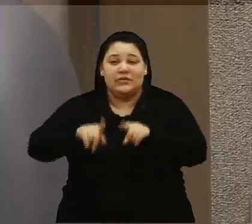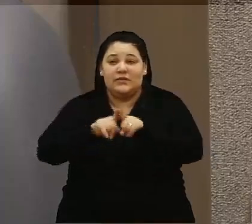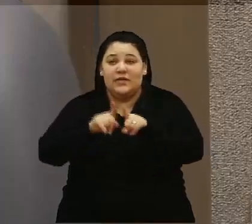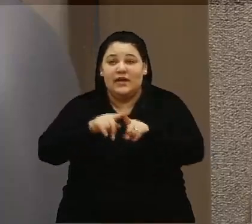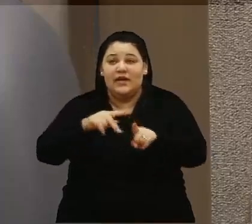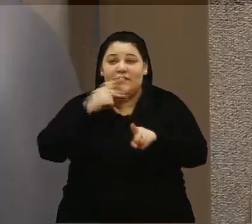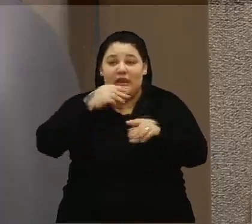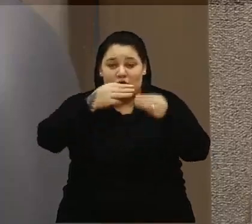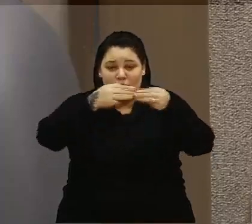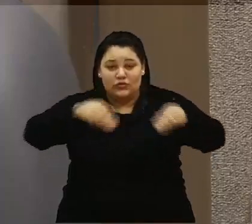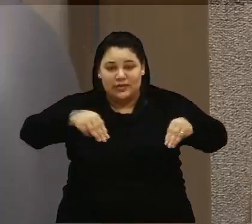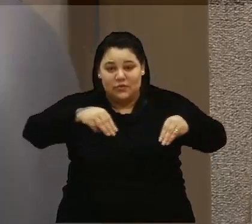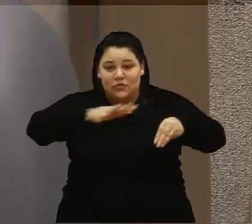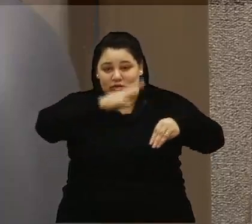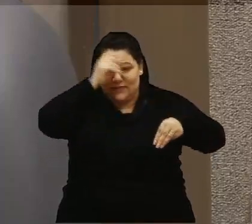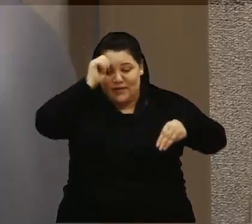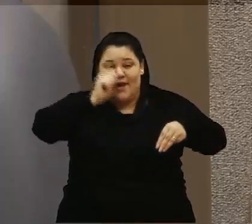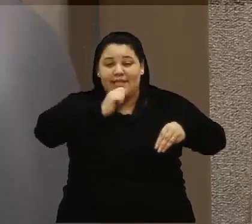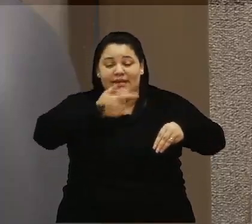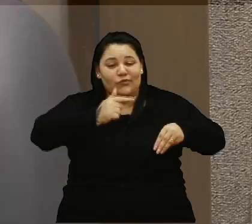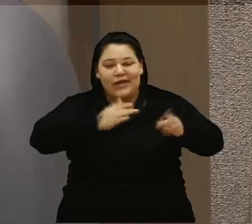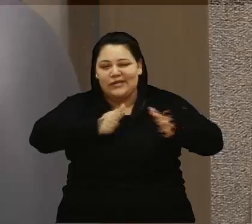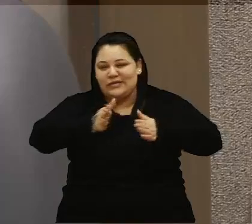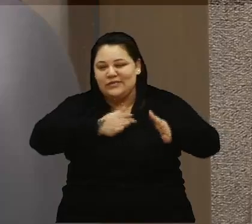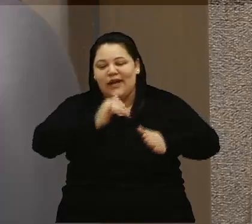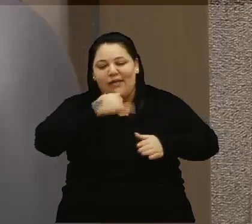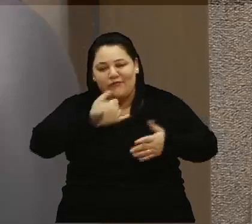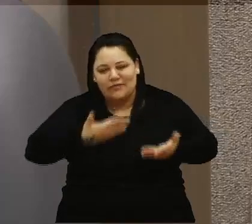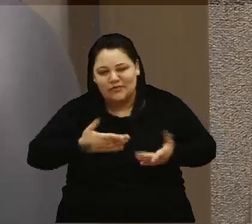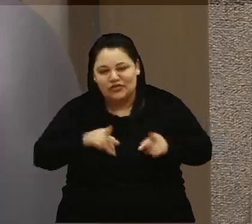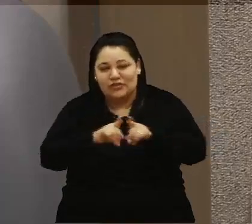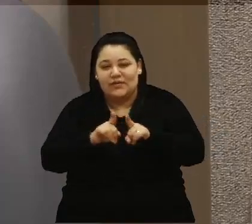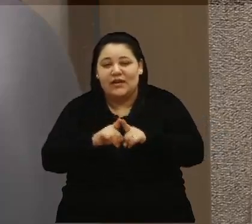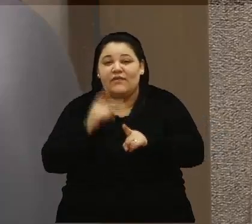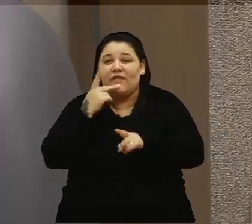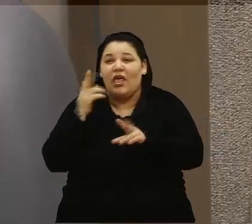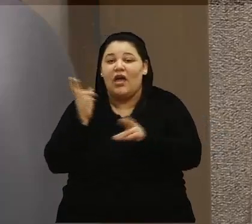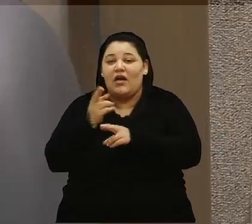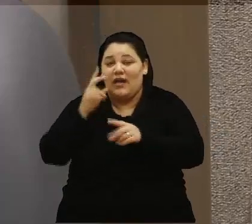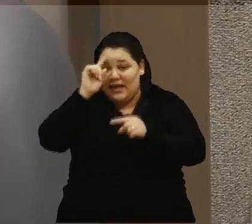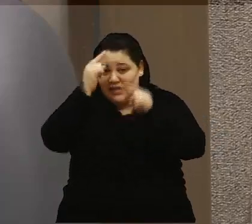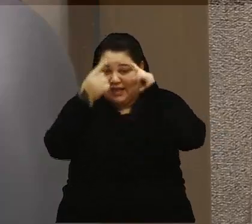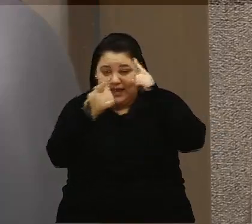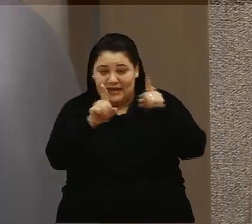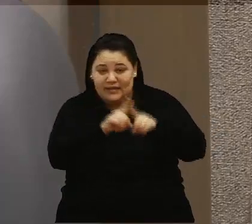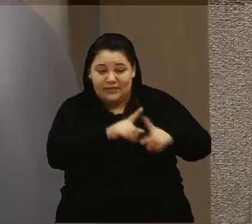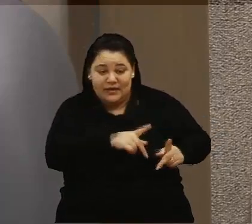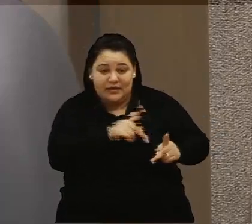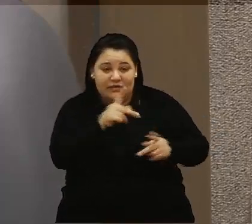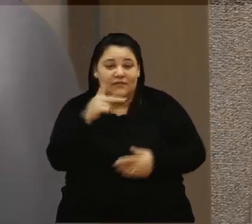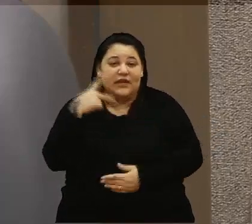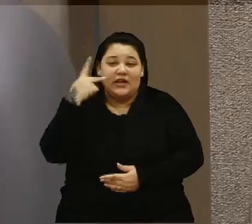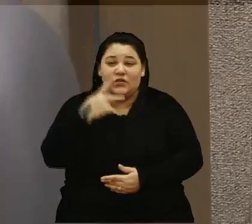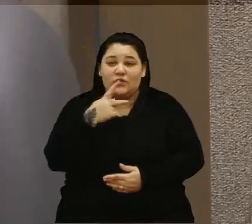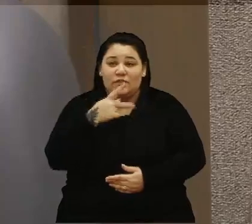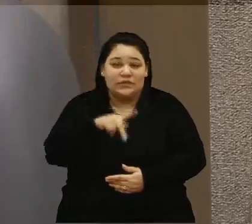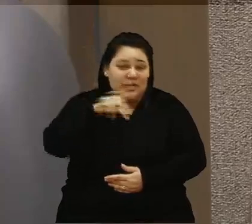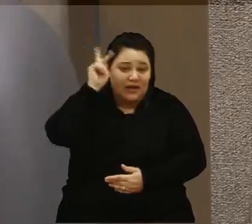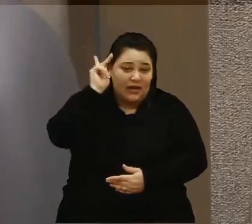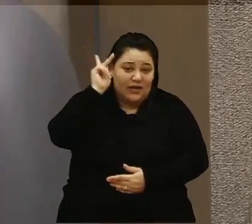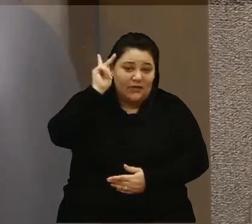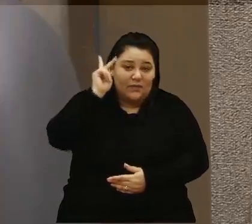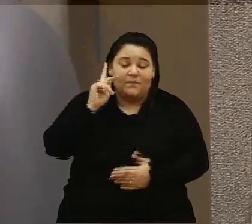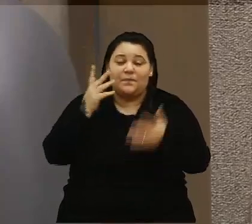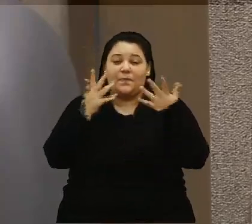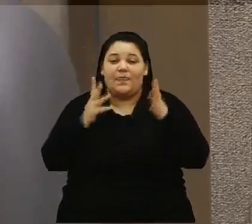que a gente não tem acessibilidade, infelizmente. E falar da questão da ideia, vereador Iago, parabenizar, porque a gente não traz